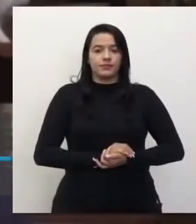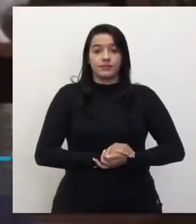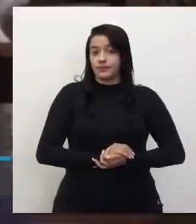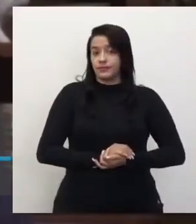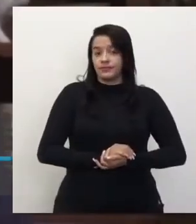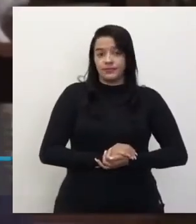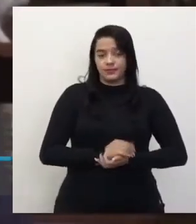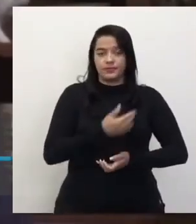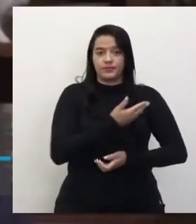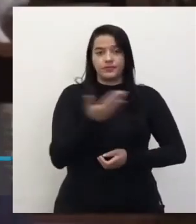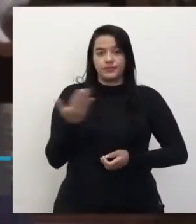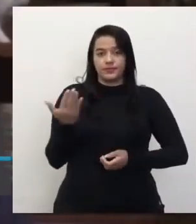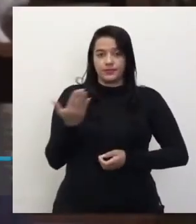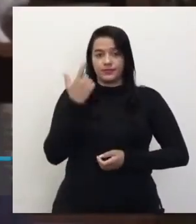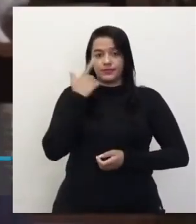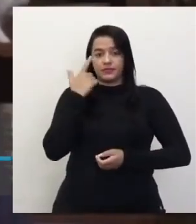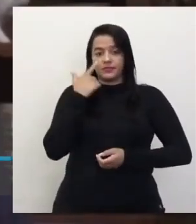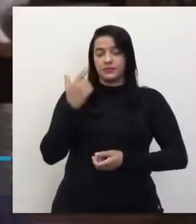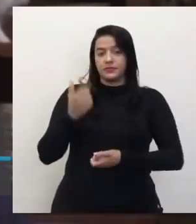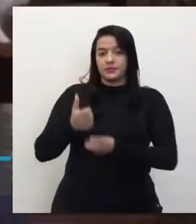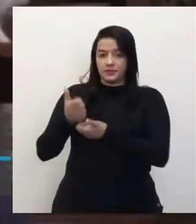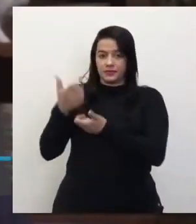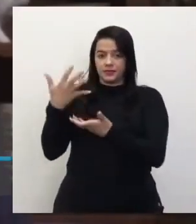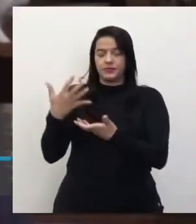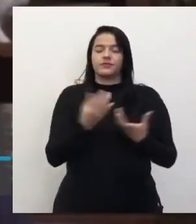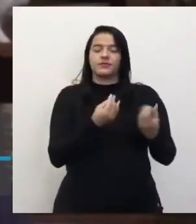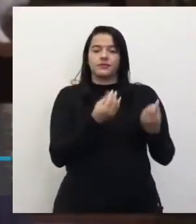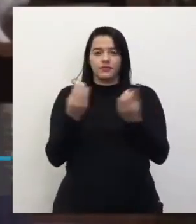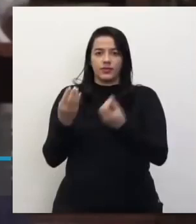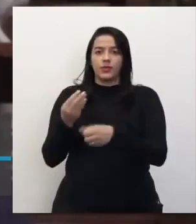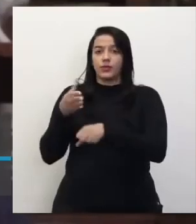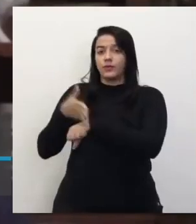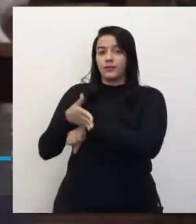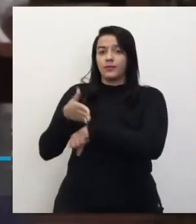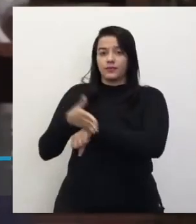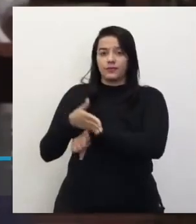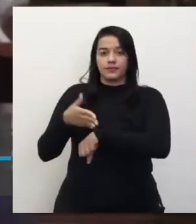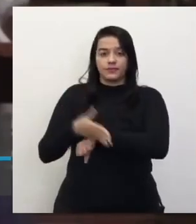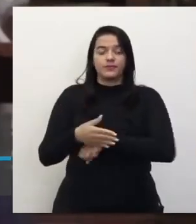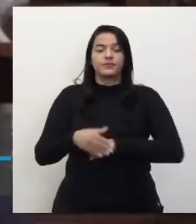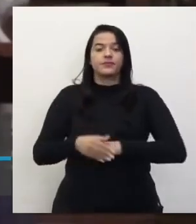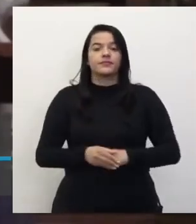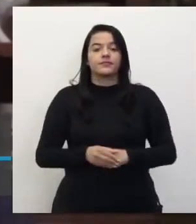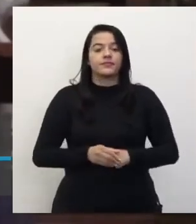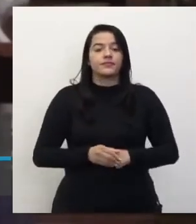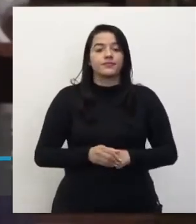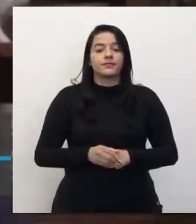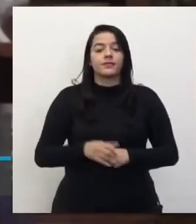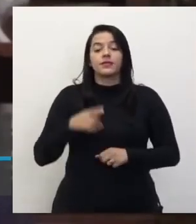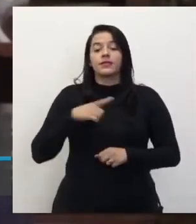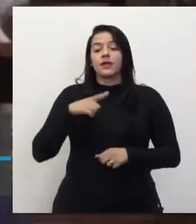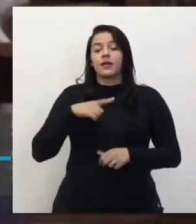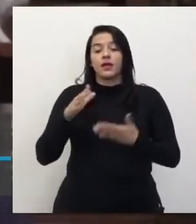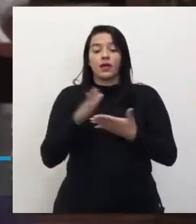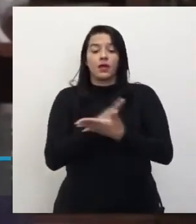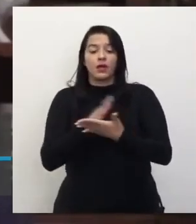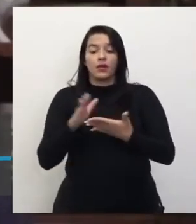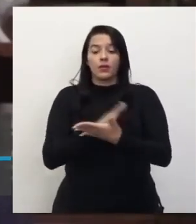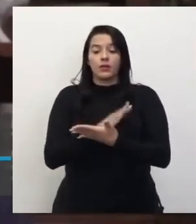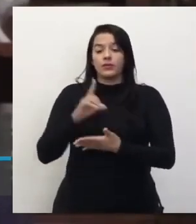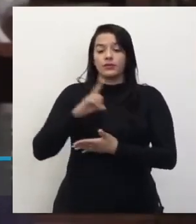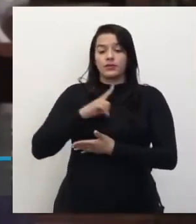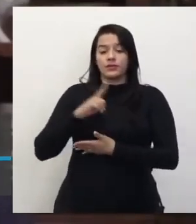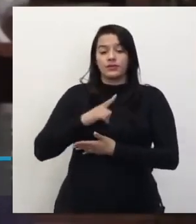Olha só, então, Ed, tem muita gente aqui participando, viu? Olha, vou ler algumas aqui para você que eu achei